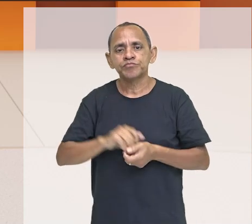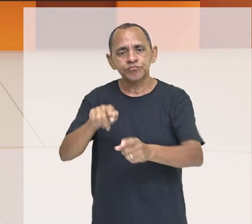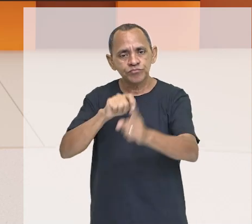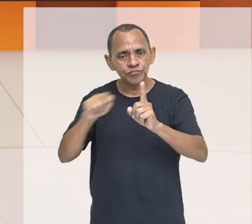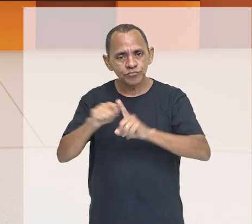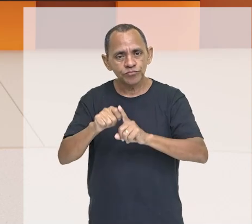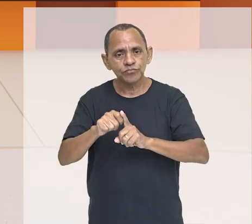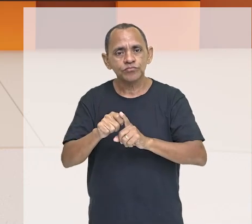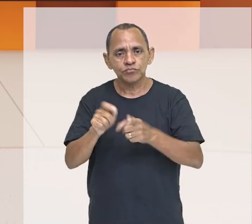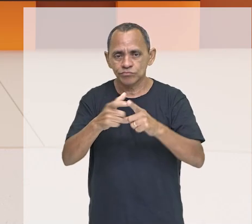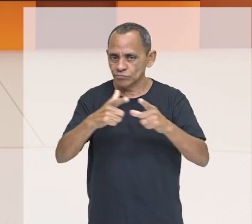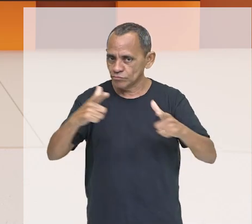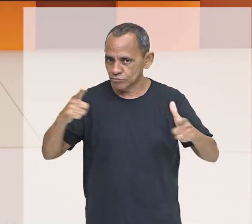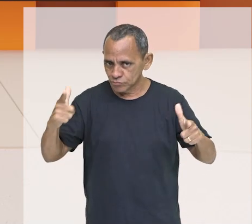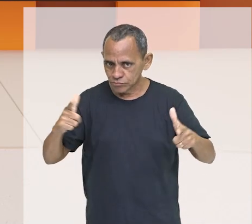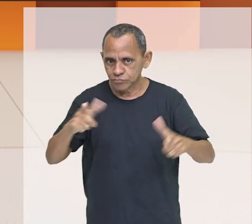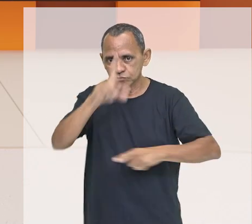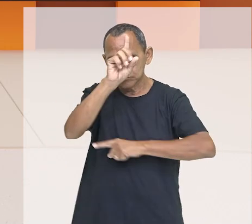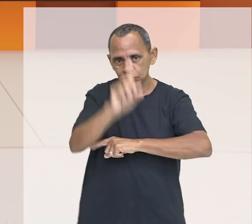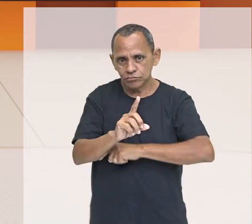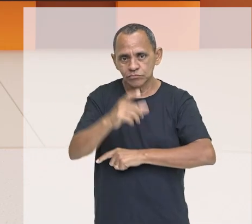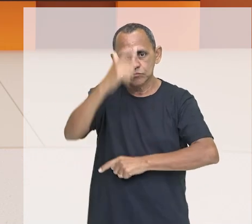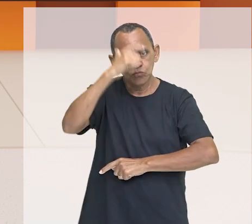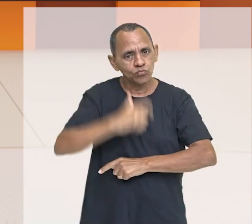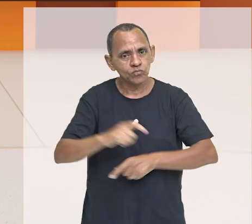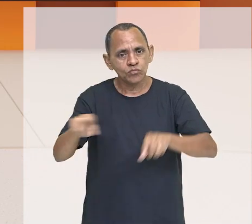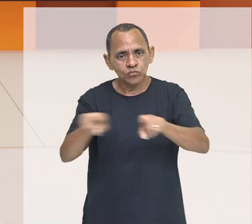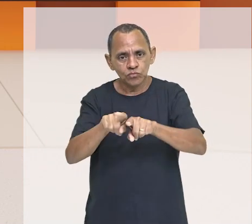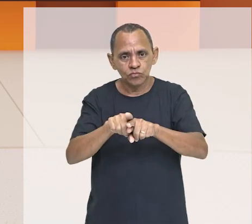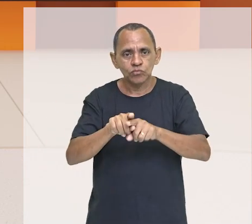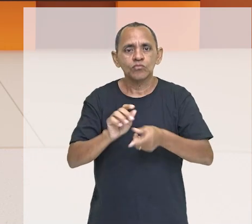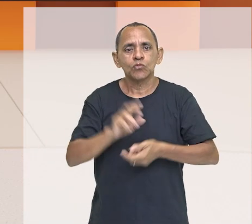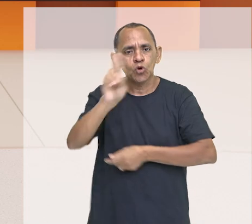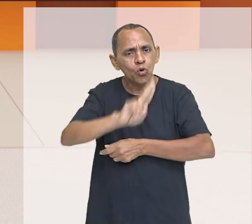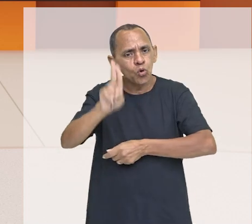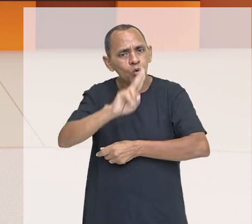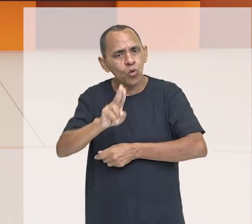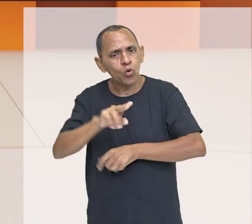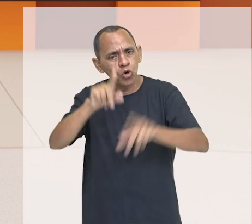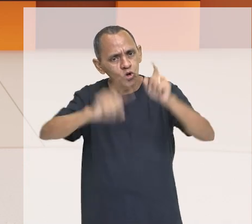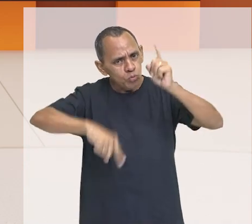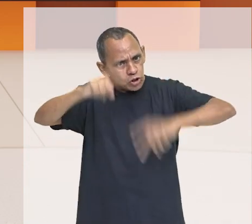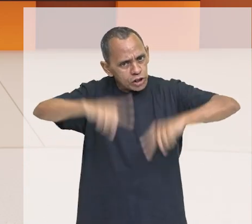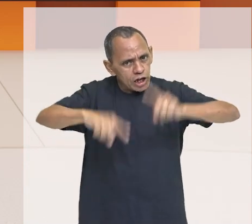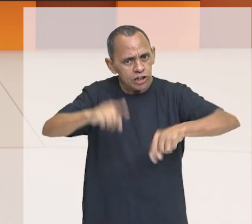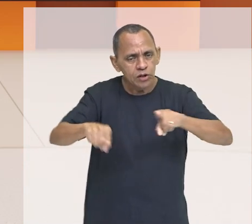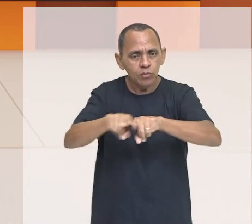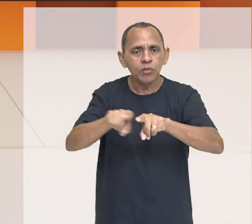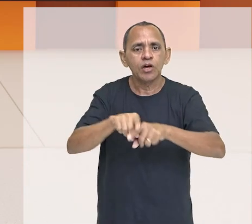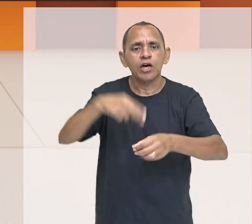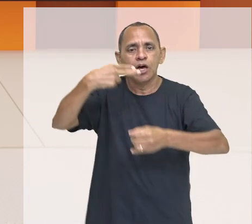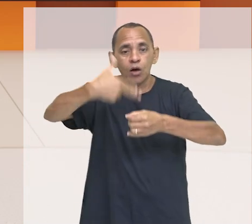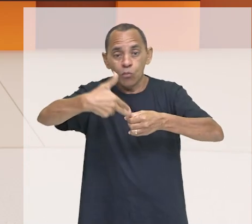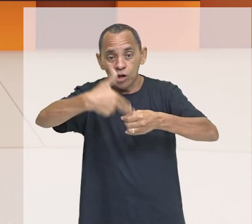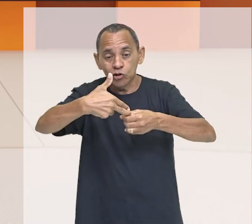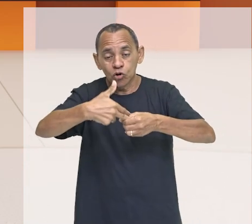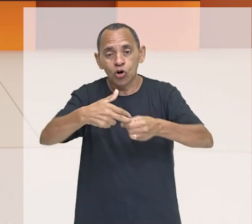direitos civis e do consumo de bens, evento que marca seu enfraquecimento, o choque do petróleo de